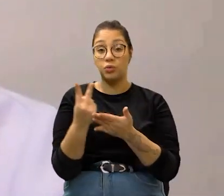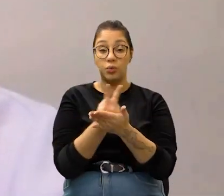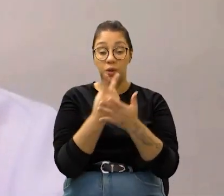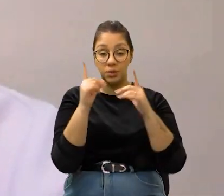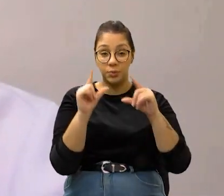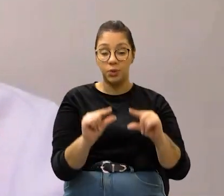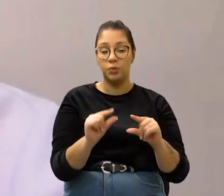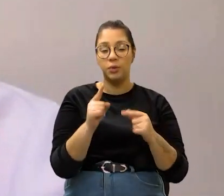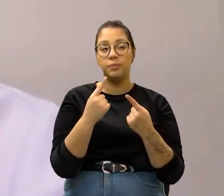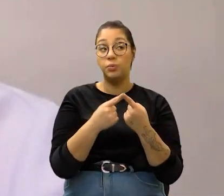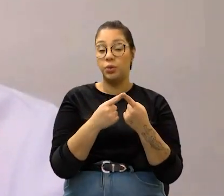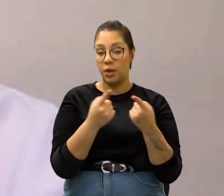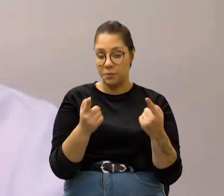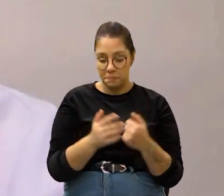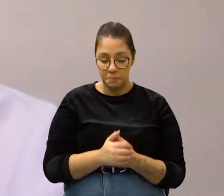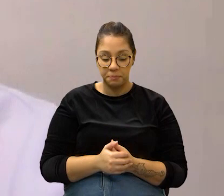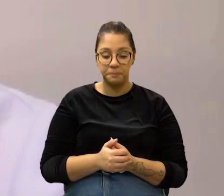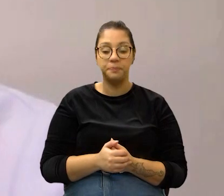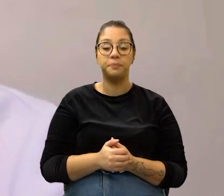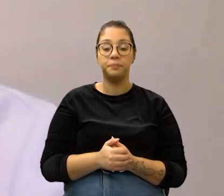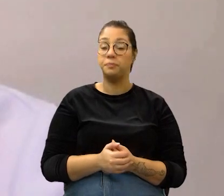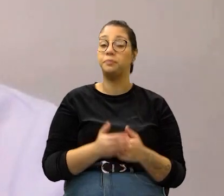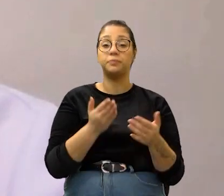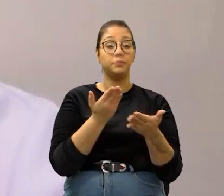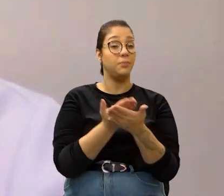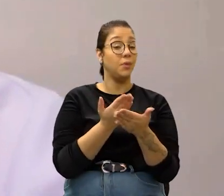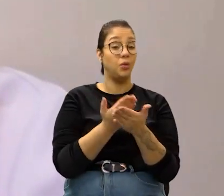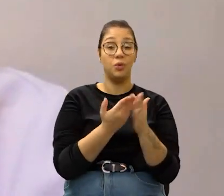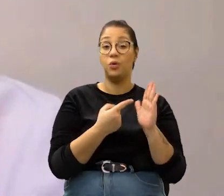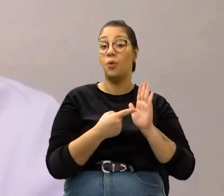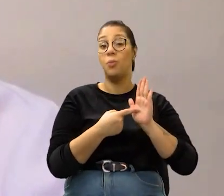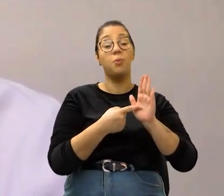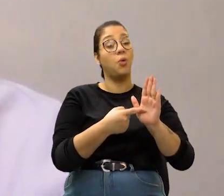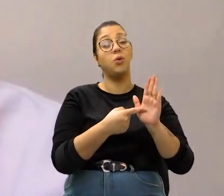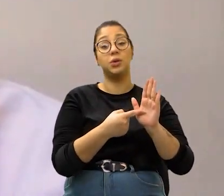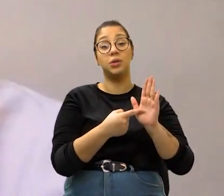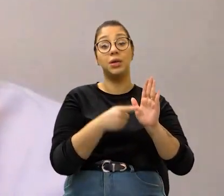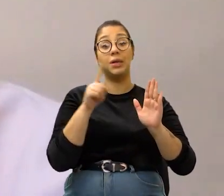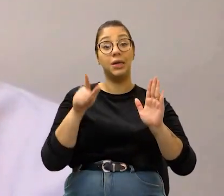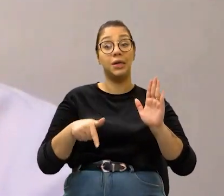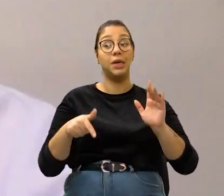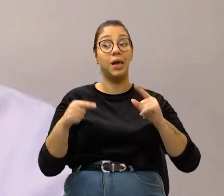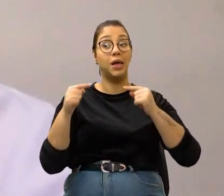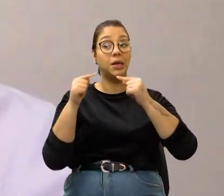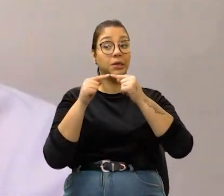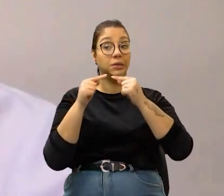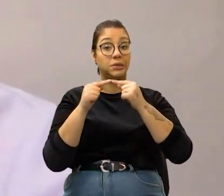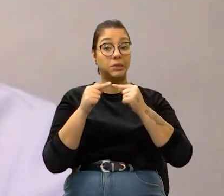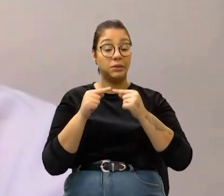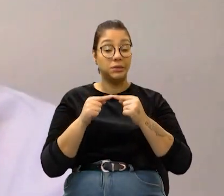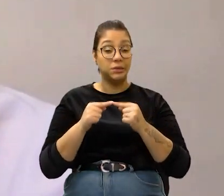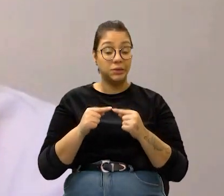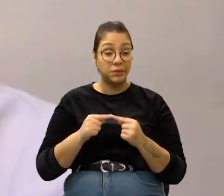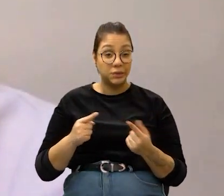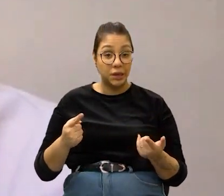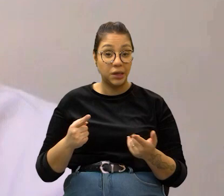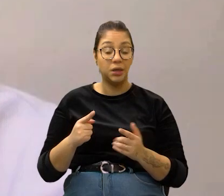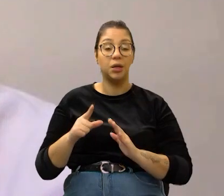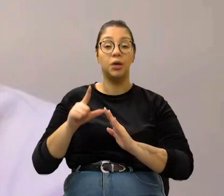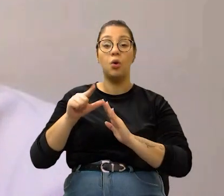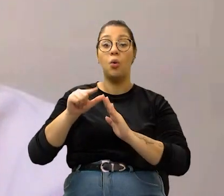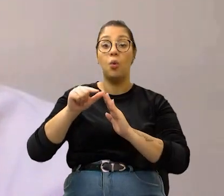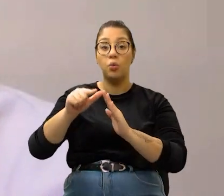de casos. Porque os estudos não mostram tantas relações, né, de causa